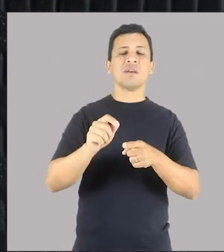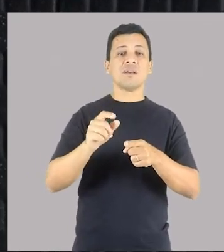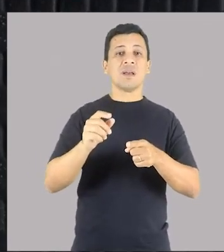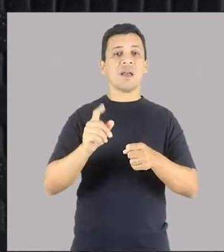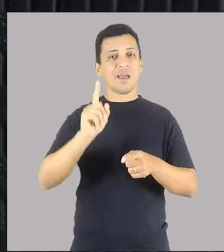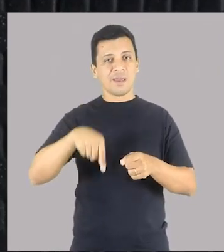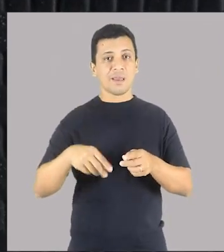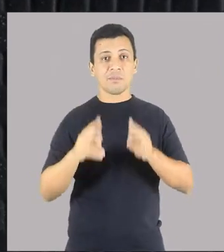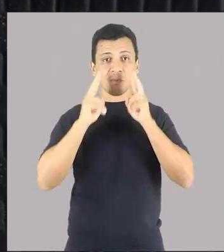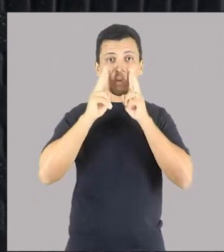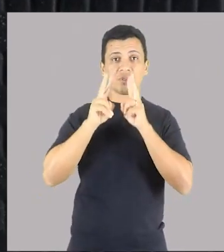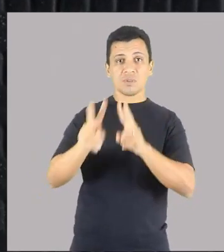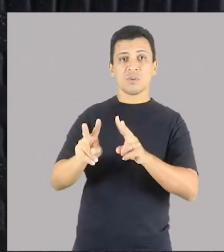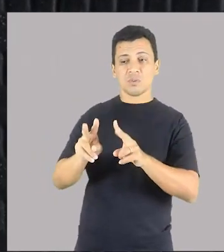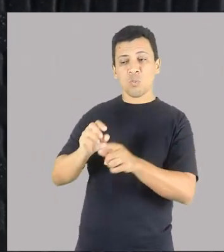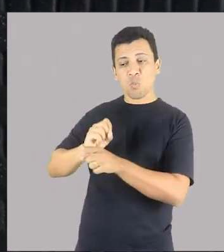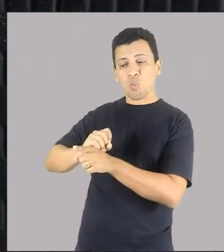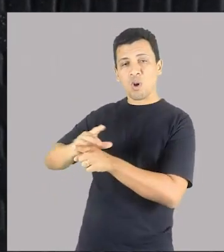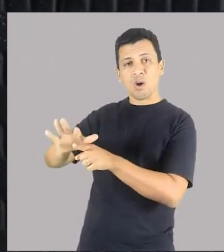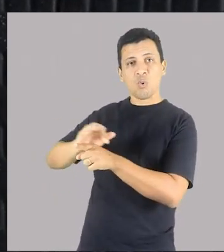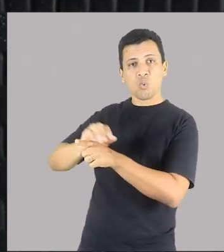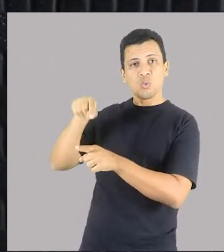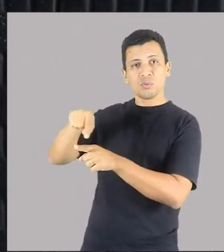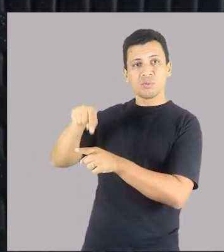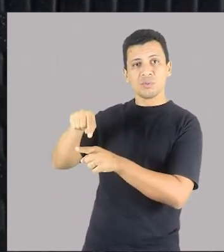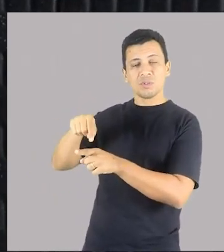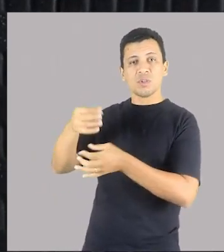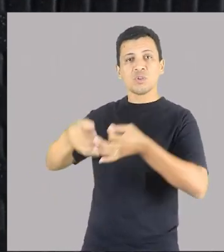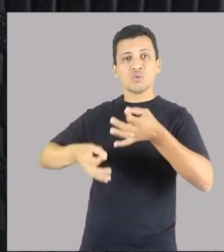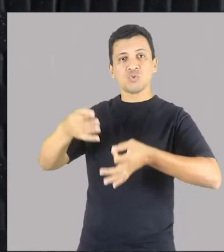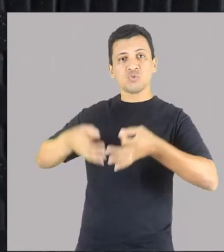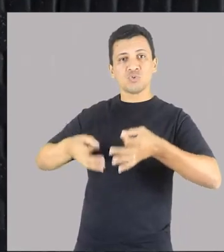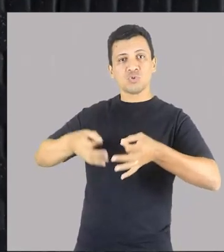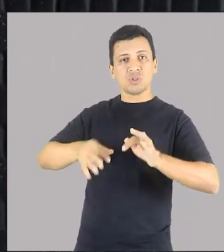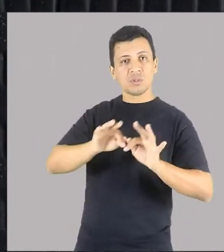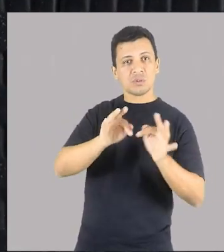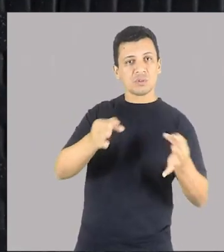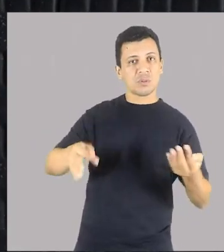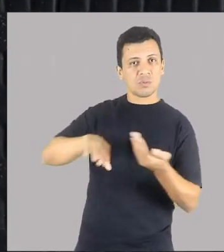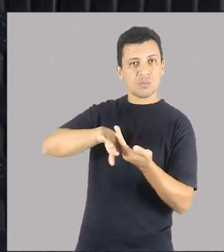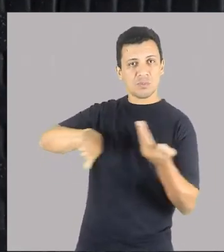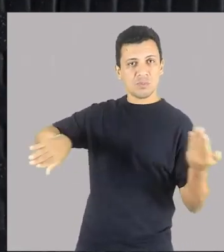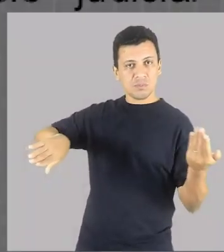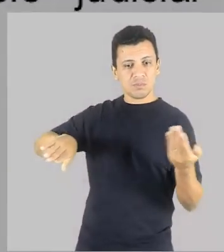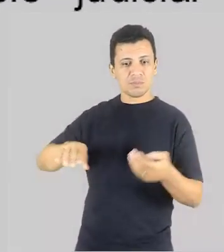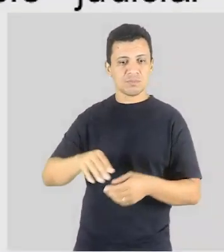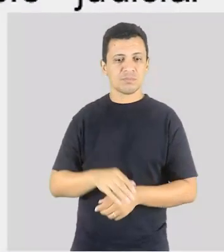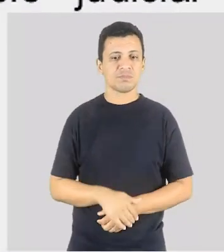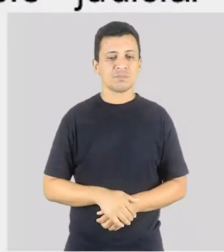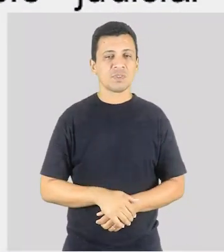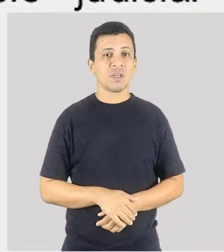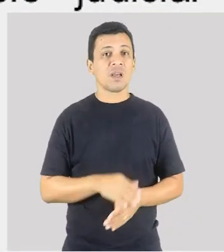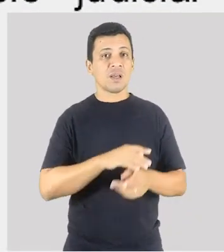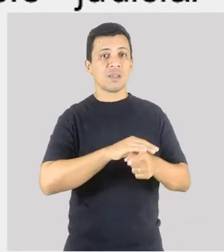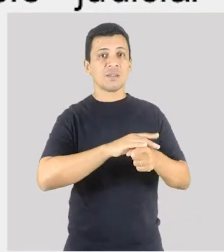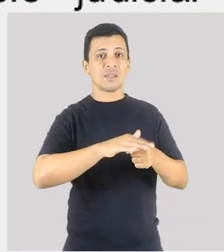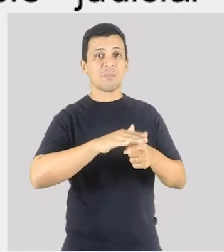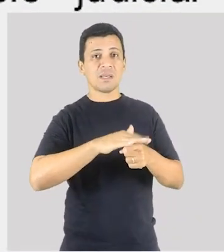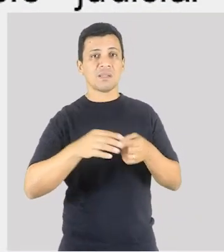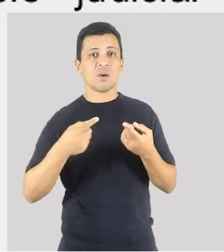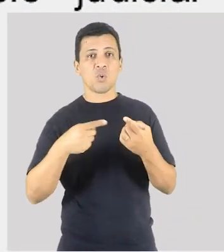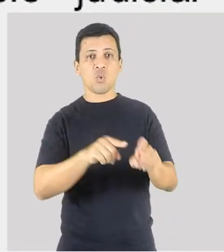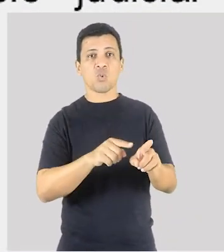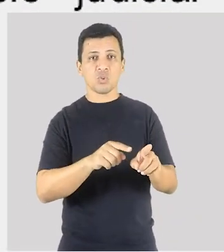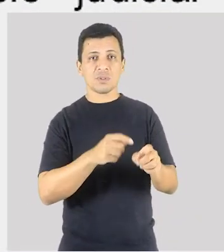justamente uma outra jurisdição atuando e a justiça comum afastada, apartada, certo? As demandas contra a